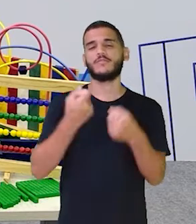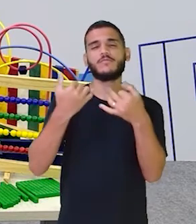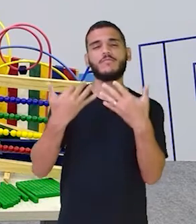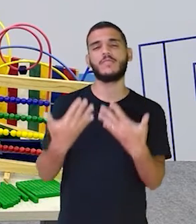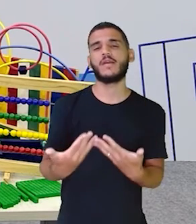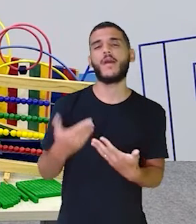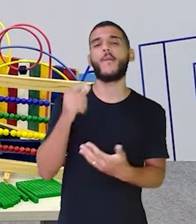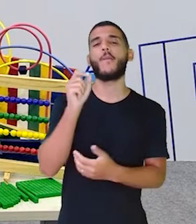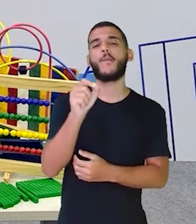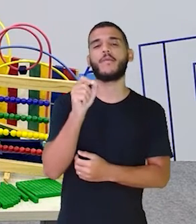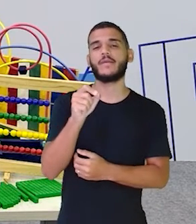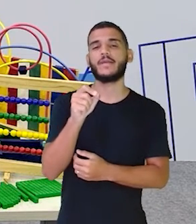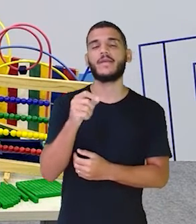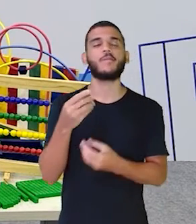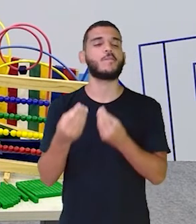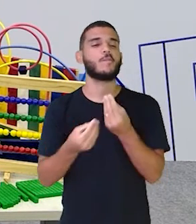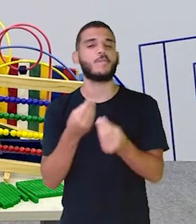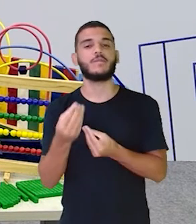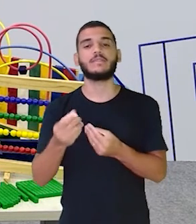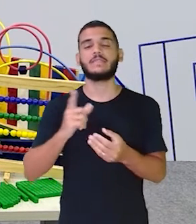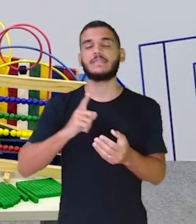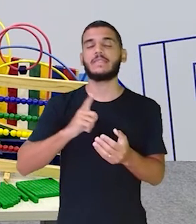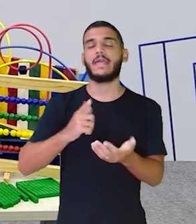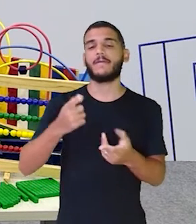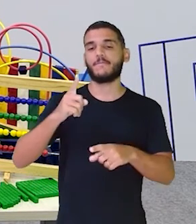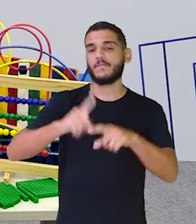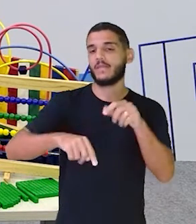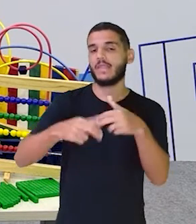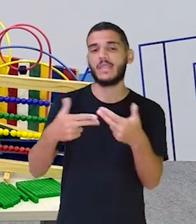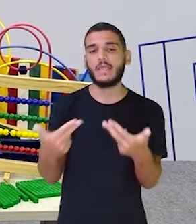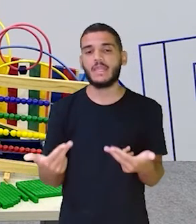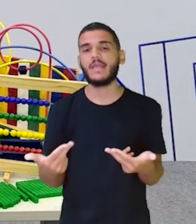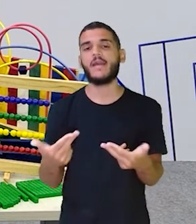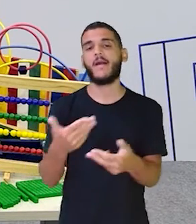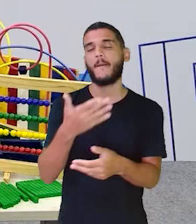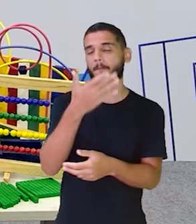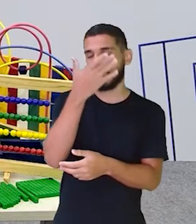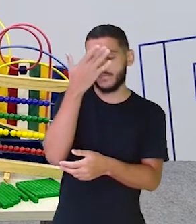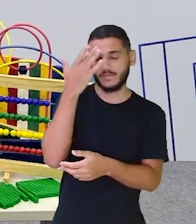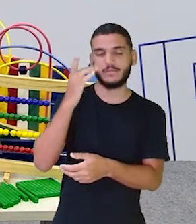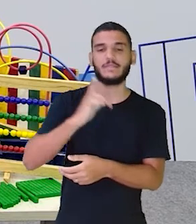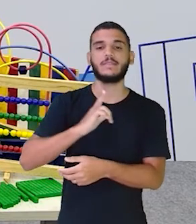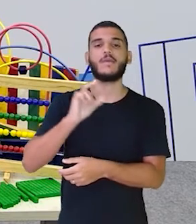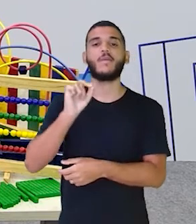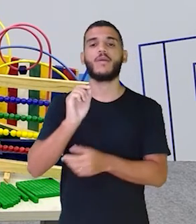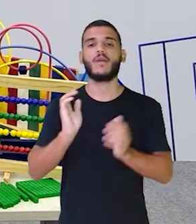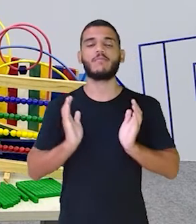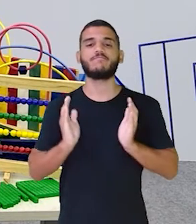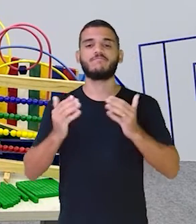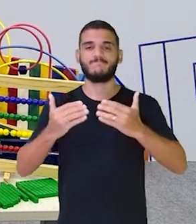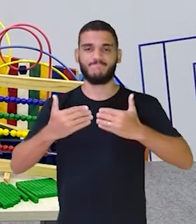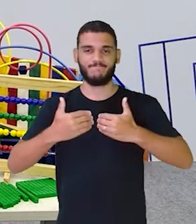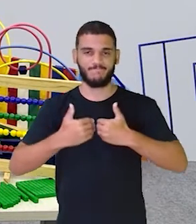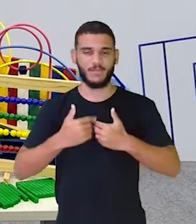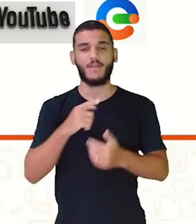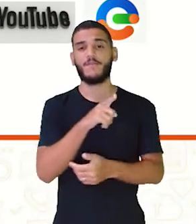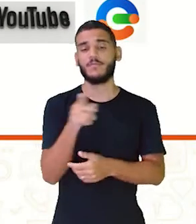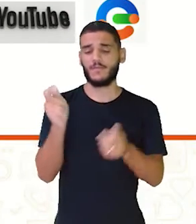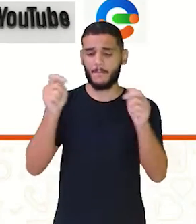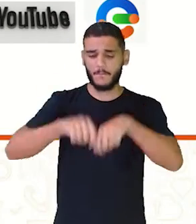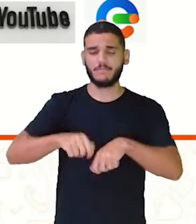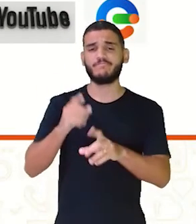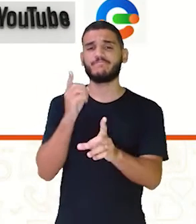sobre material didático pedagógico para o estudante com TEA. Mas você pode encontrar a